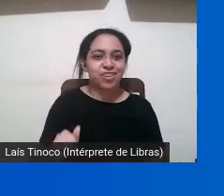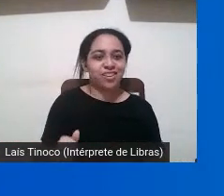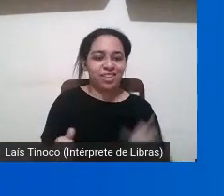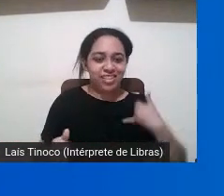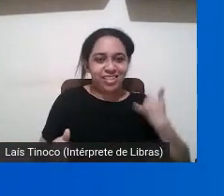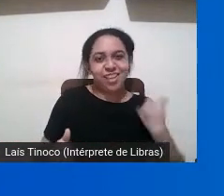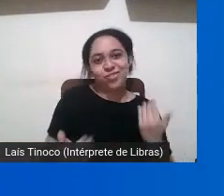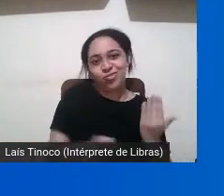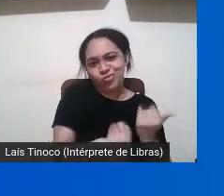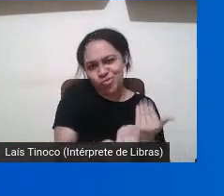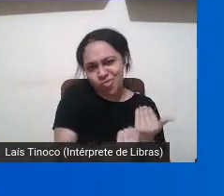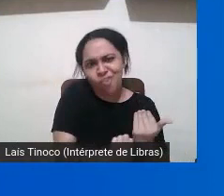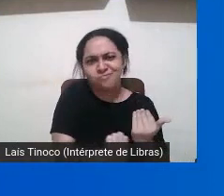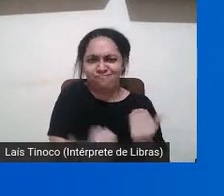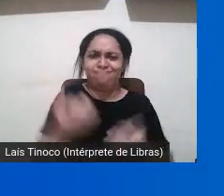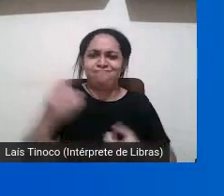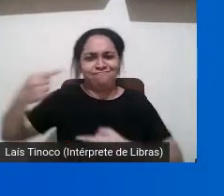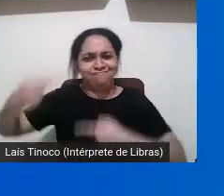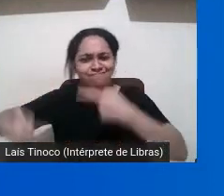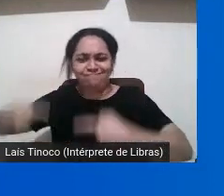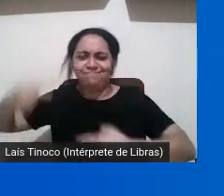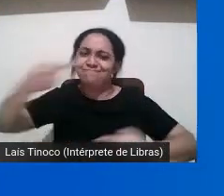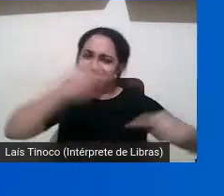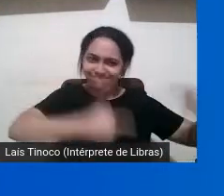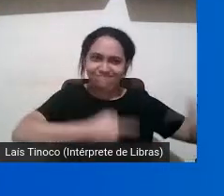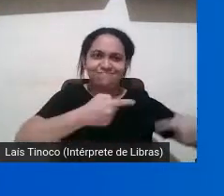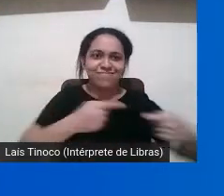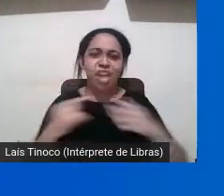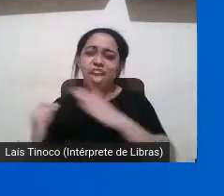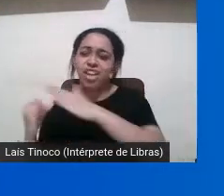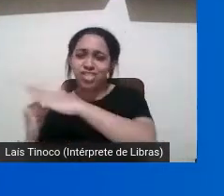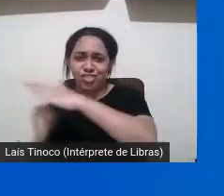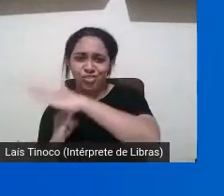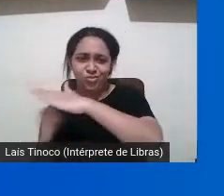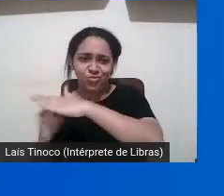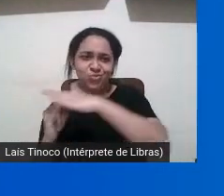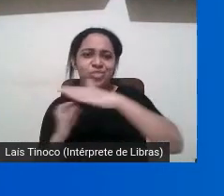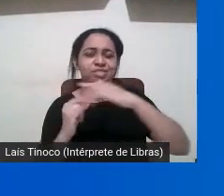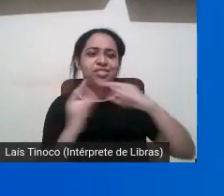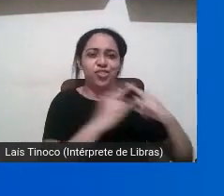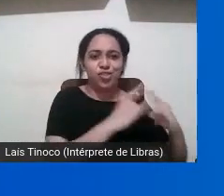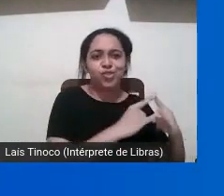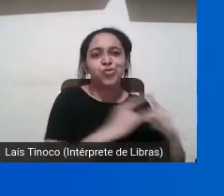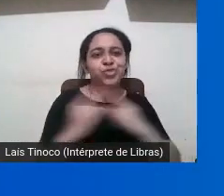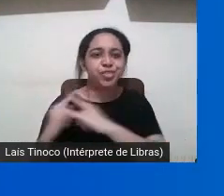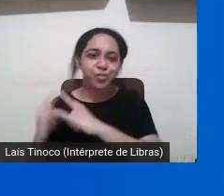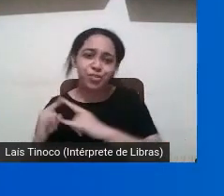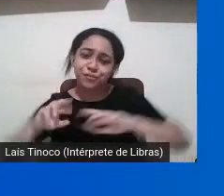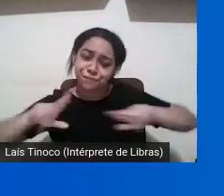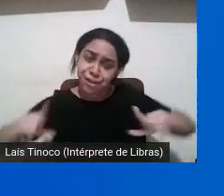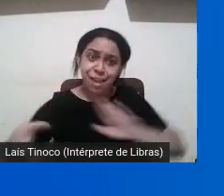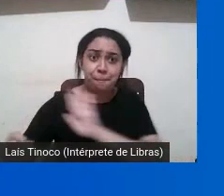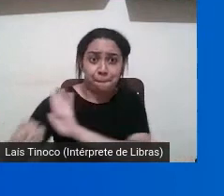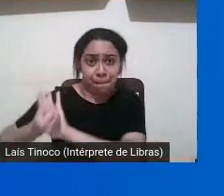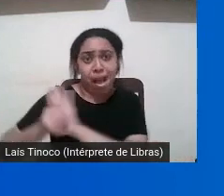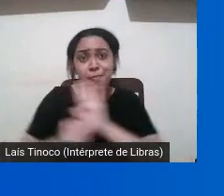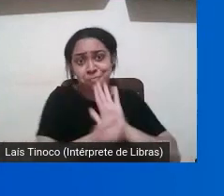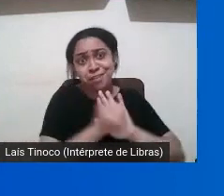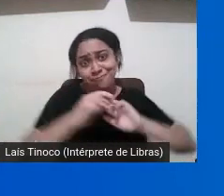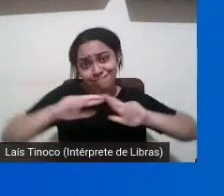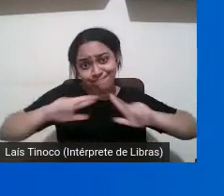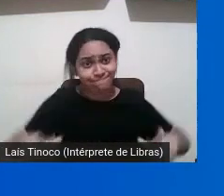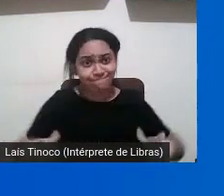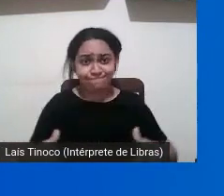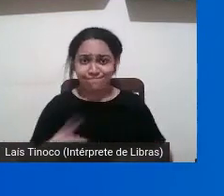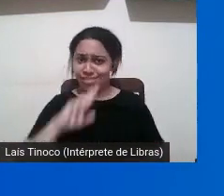cada sociedade instituições diferentes vão lidar com Marcos cronografos diferenciados né e é algo que não pode ser respondido